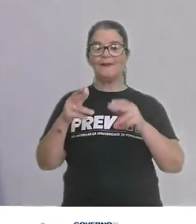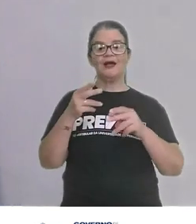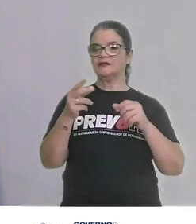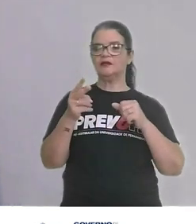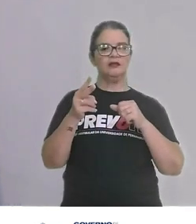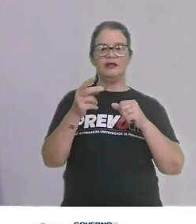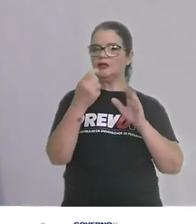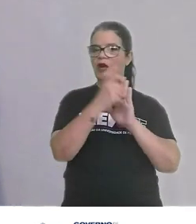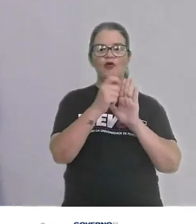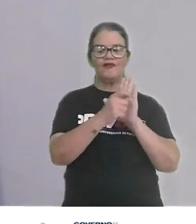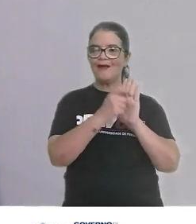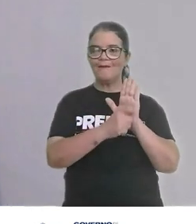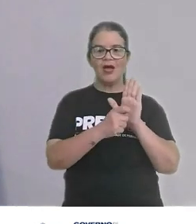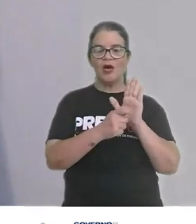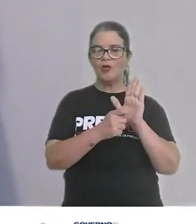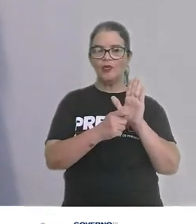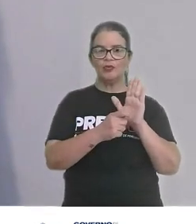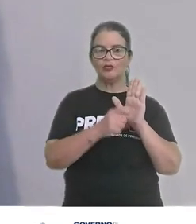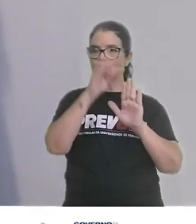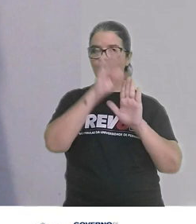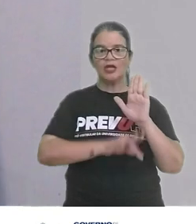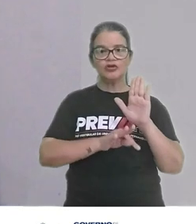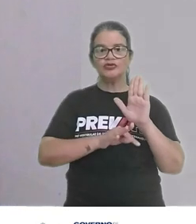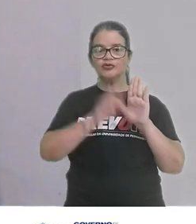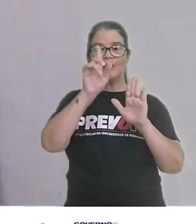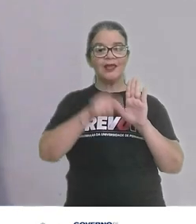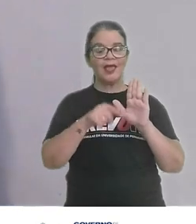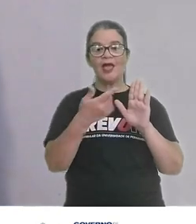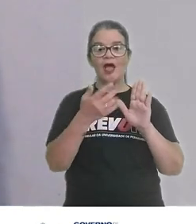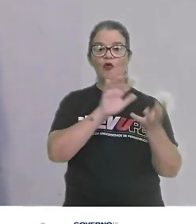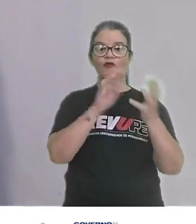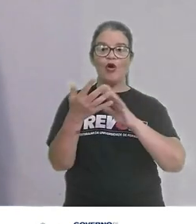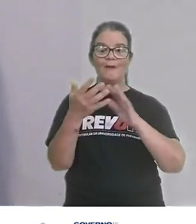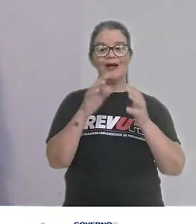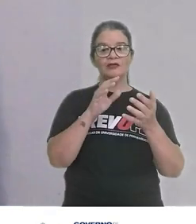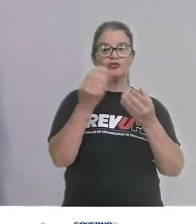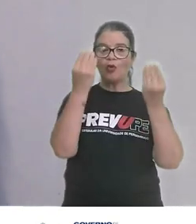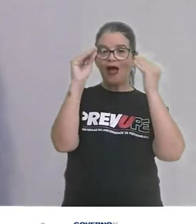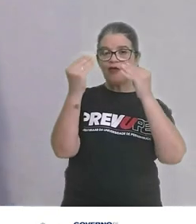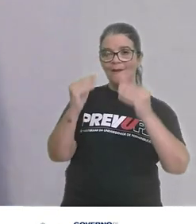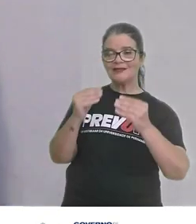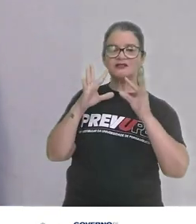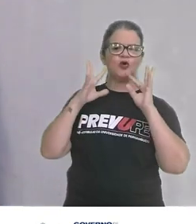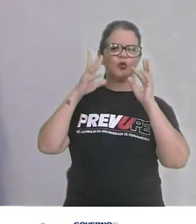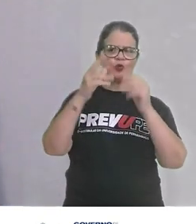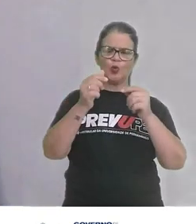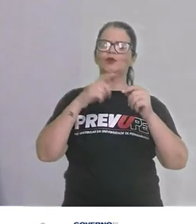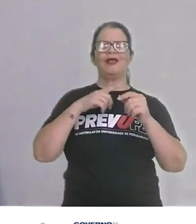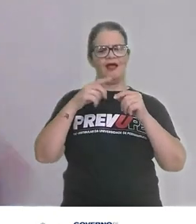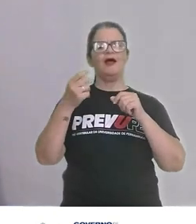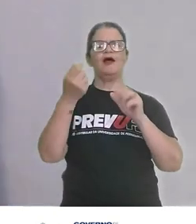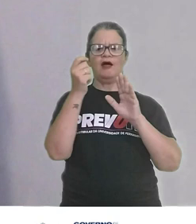verbal do texto, que é o formato, né? A formatação. Toda a parte verbal